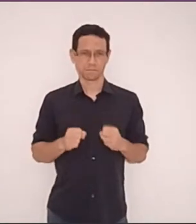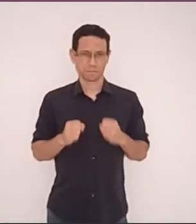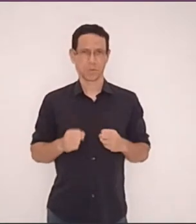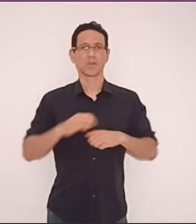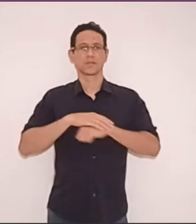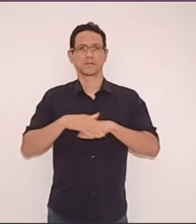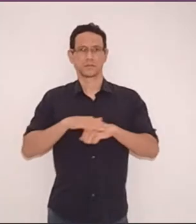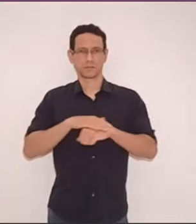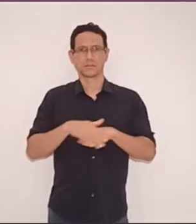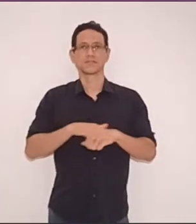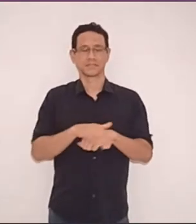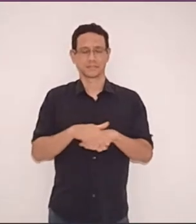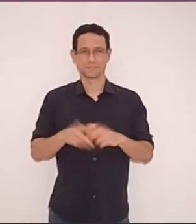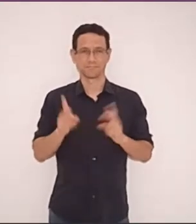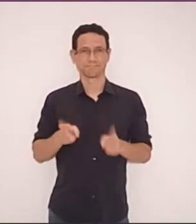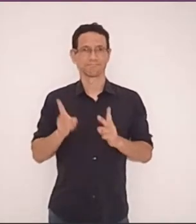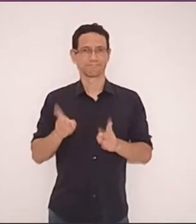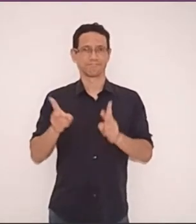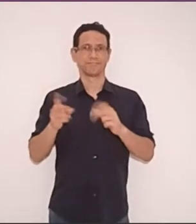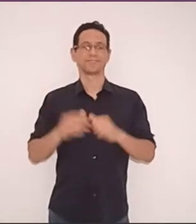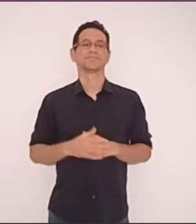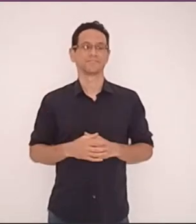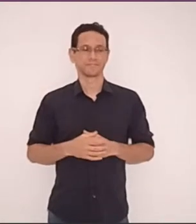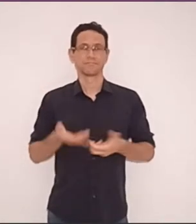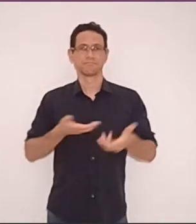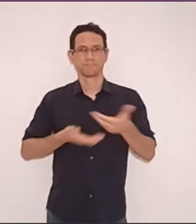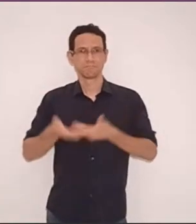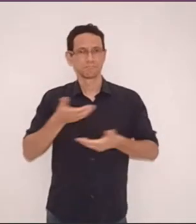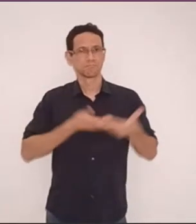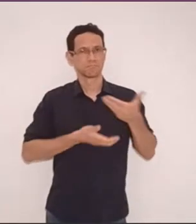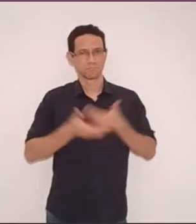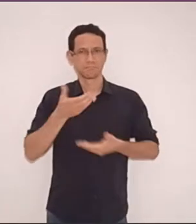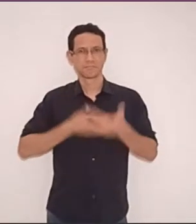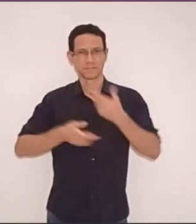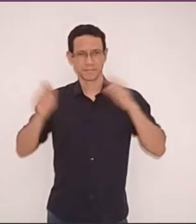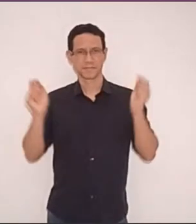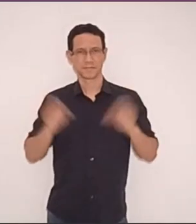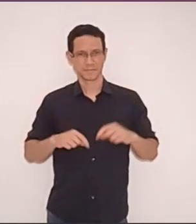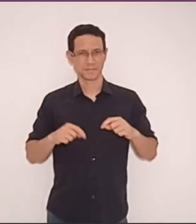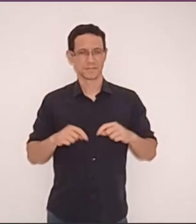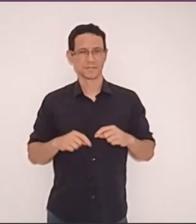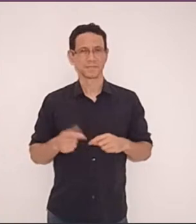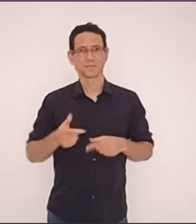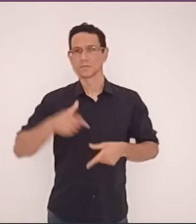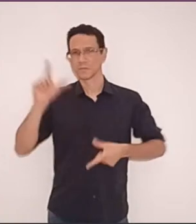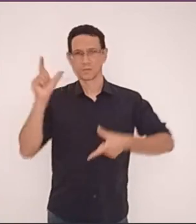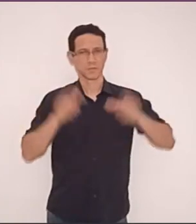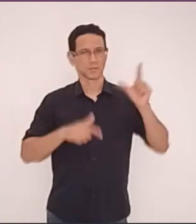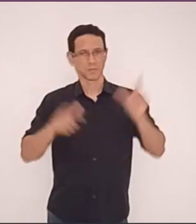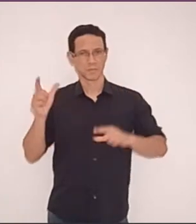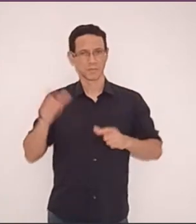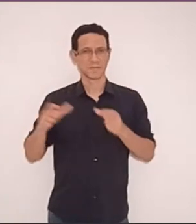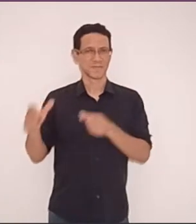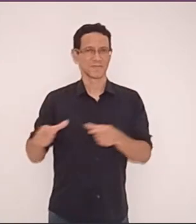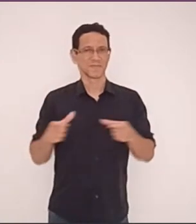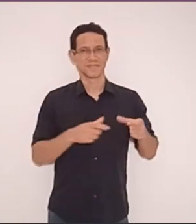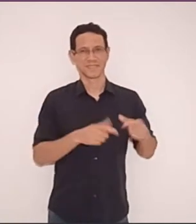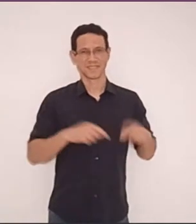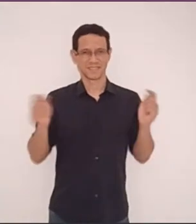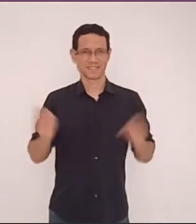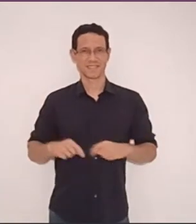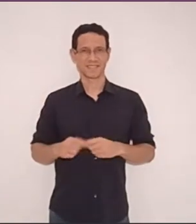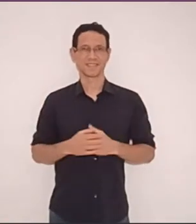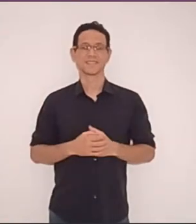continuar essa conversa esse diálogo é esse se compartilhamento em outra em outra esfera né e o outro